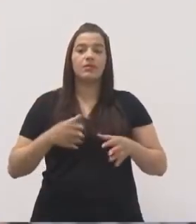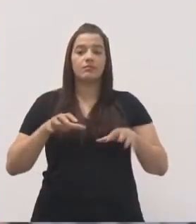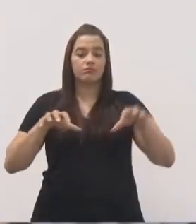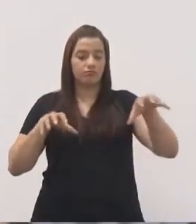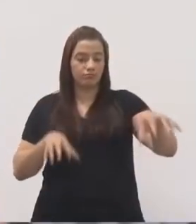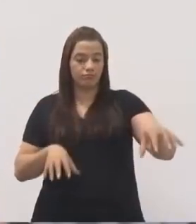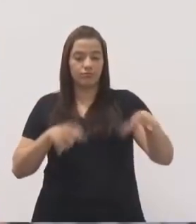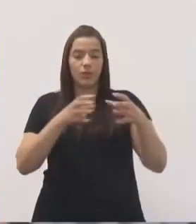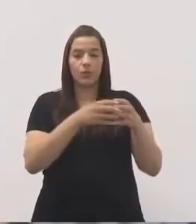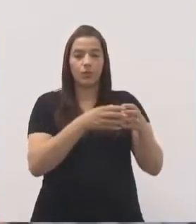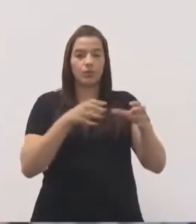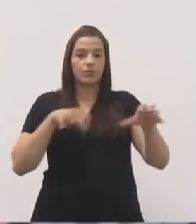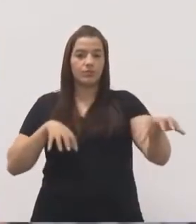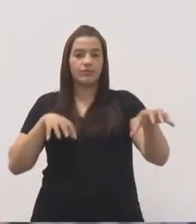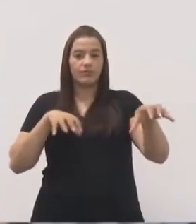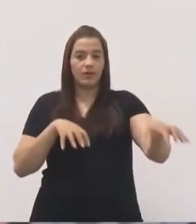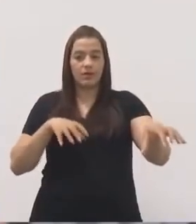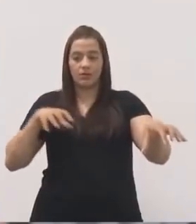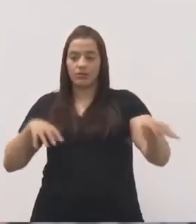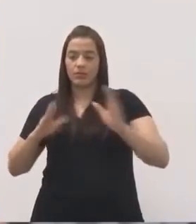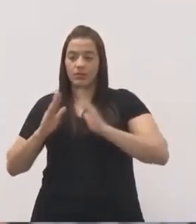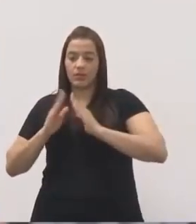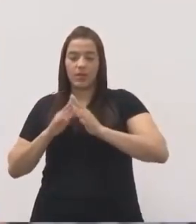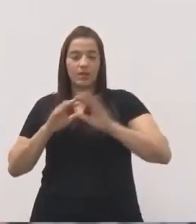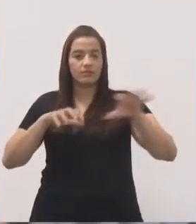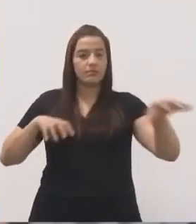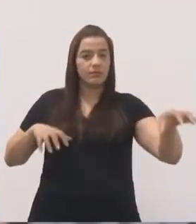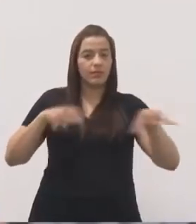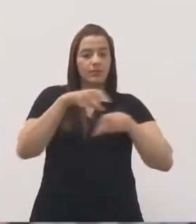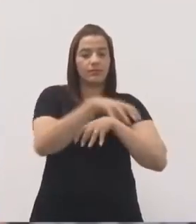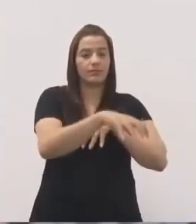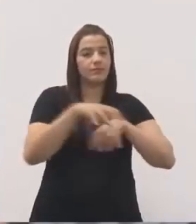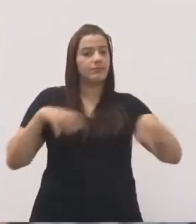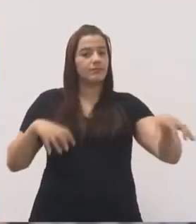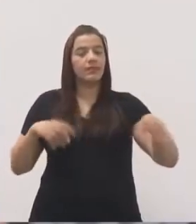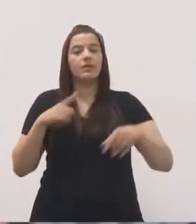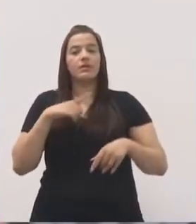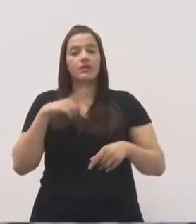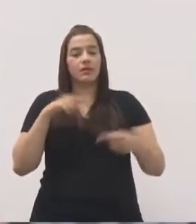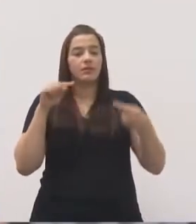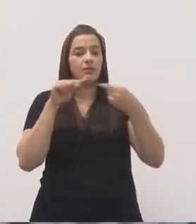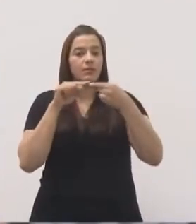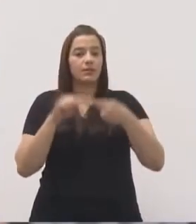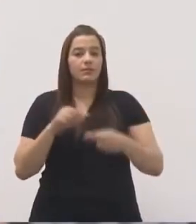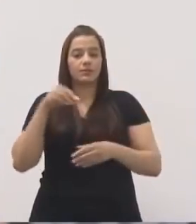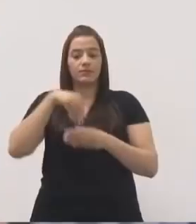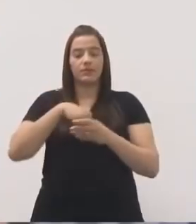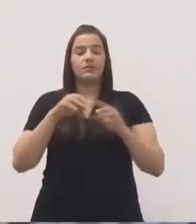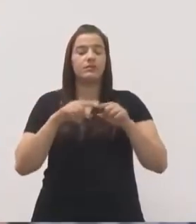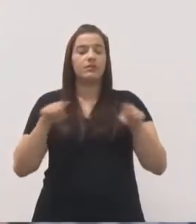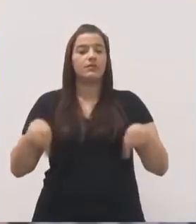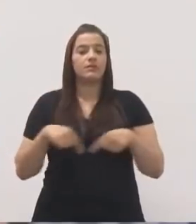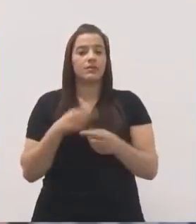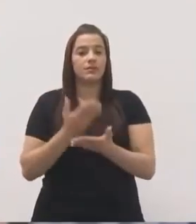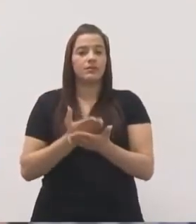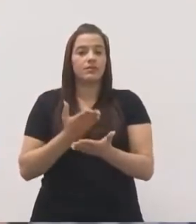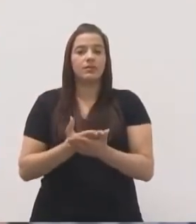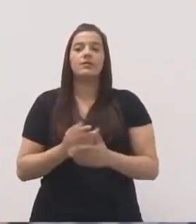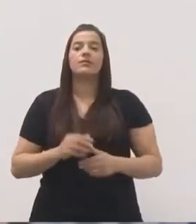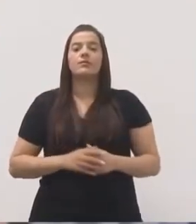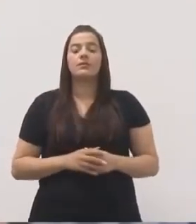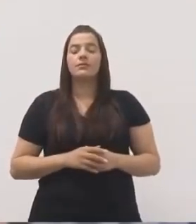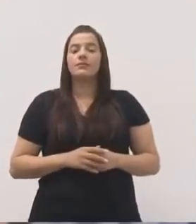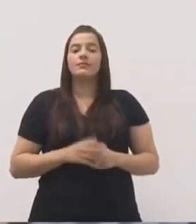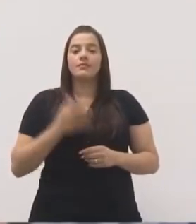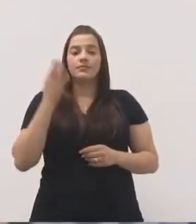revezamento, né? Então, vocês também estão aplicando avaliações em salas de aula, né, avaliações internas, então,